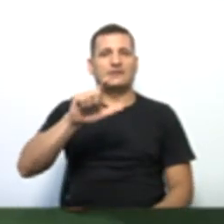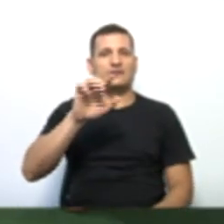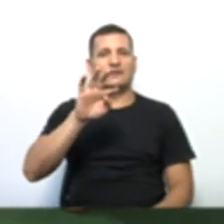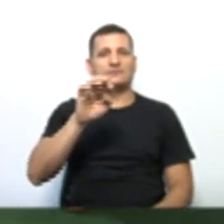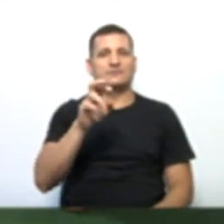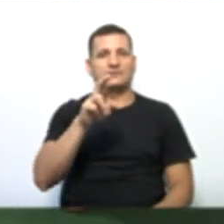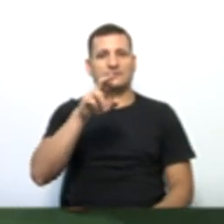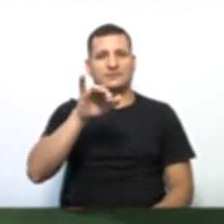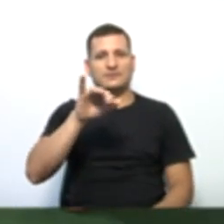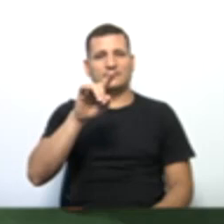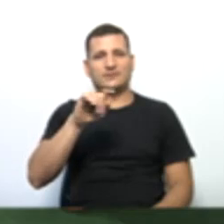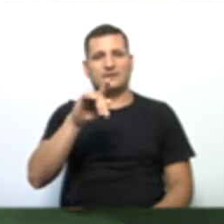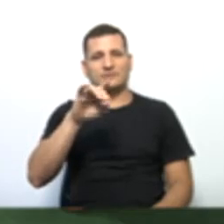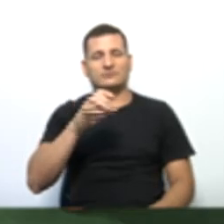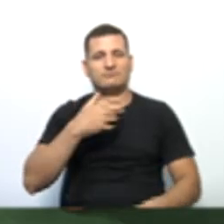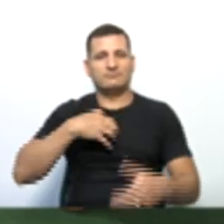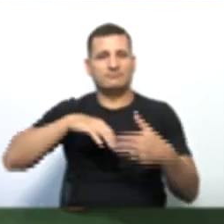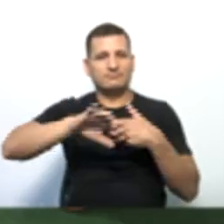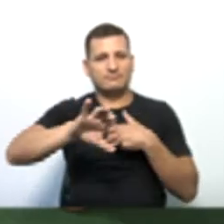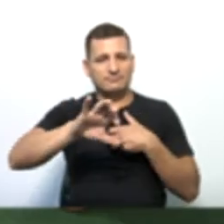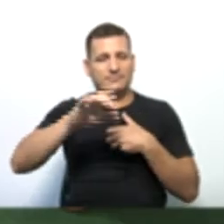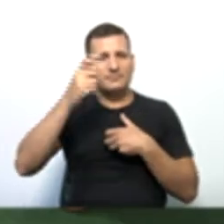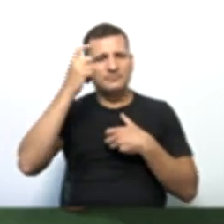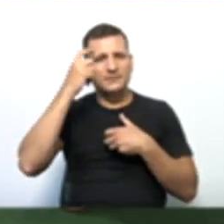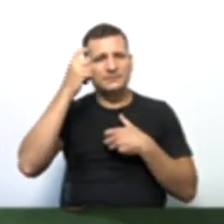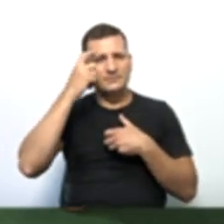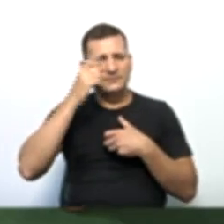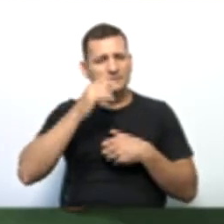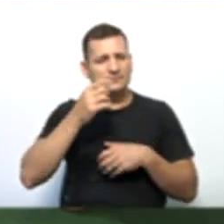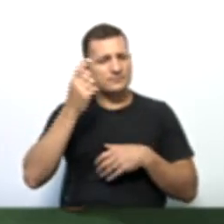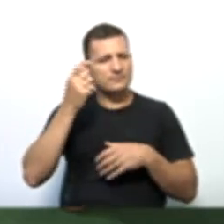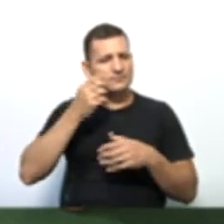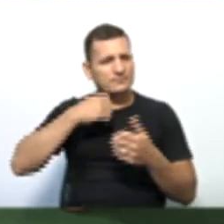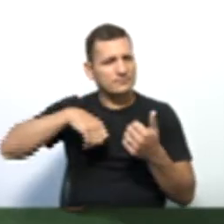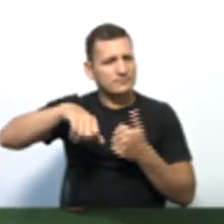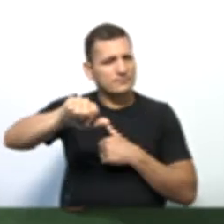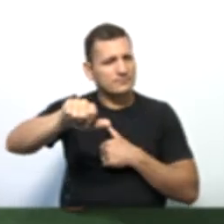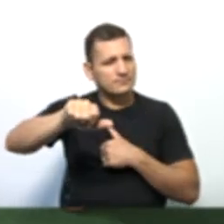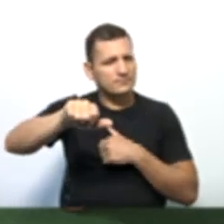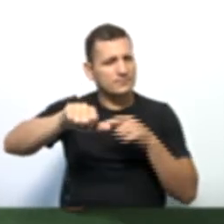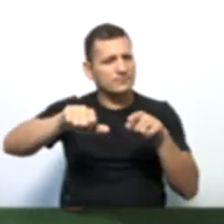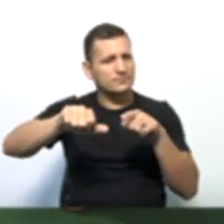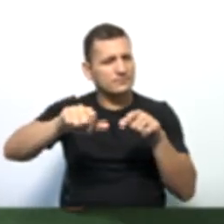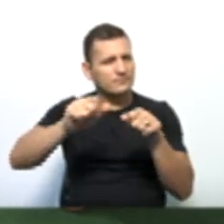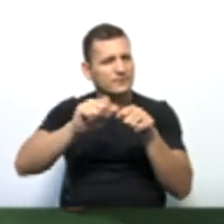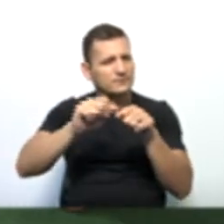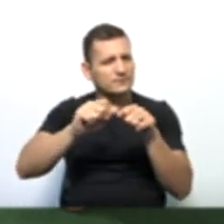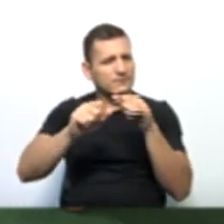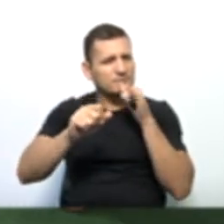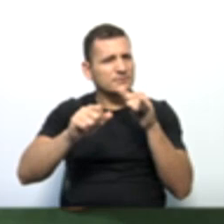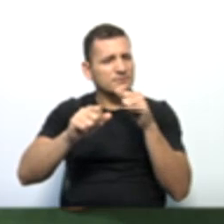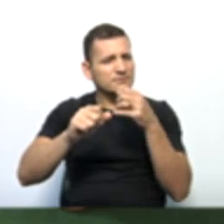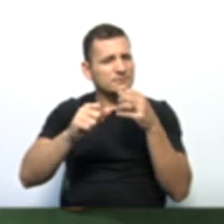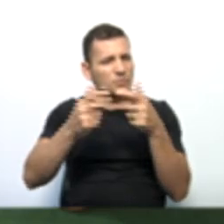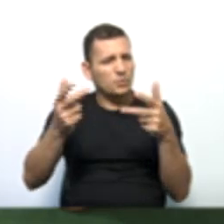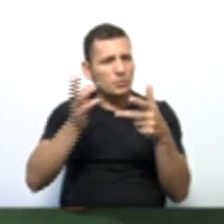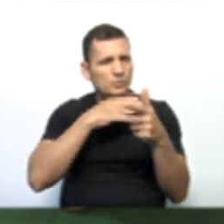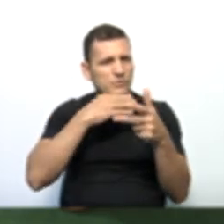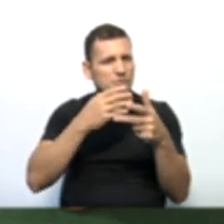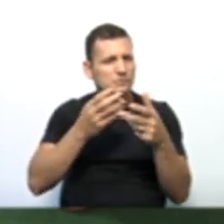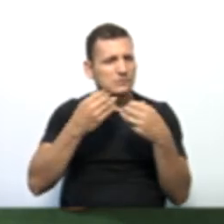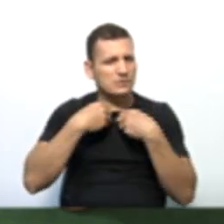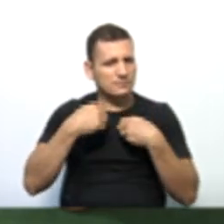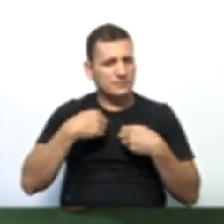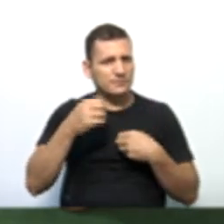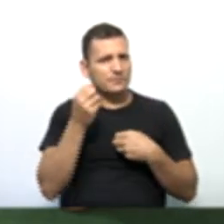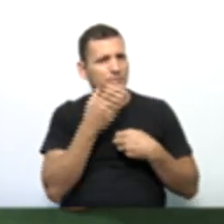gente se coloca do outro lado da situação, né, para saber o que é que eu faria comigo mesmo se eu estivesse do outro lado, né? Então aquela ideia da